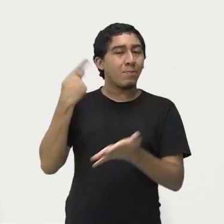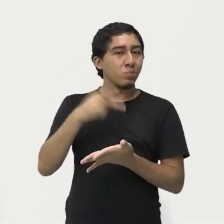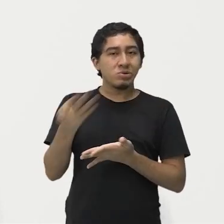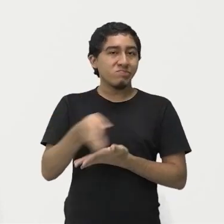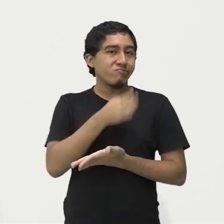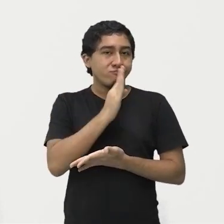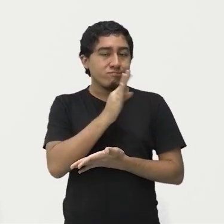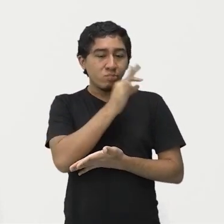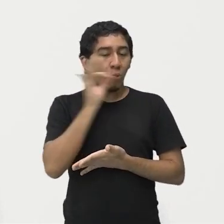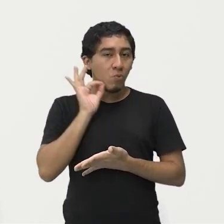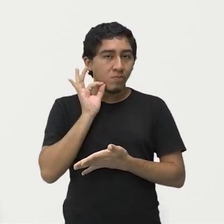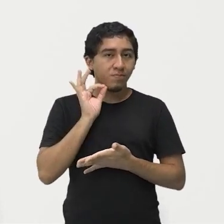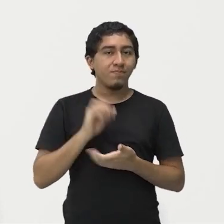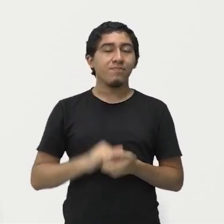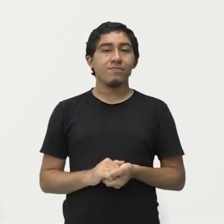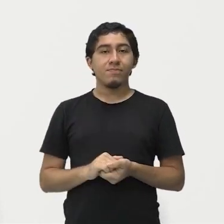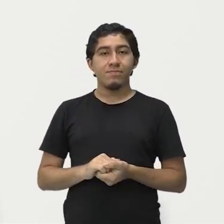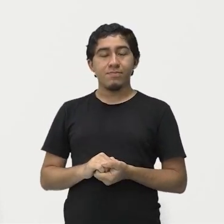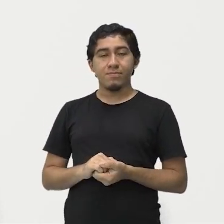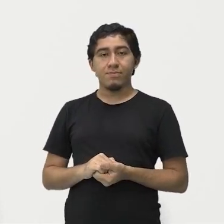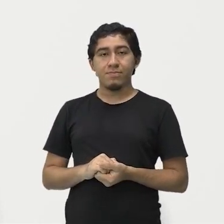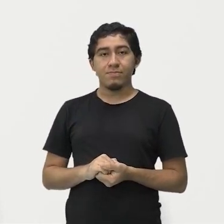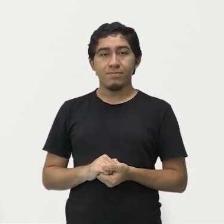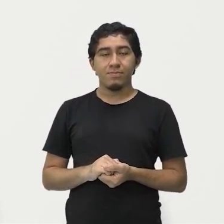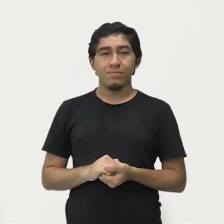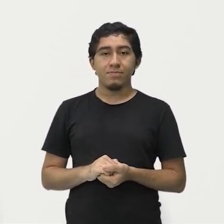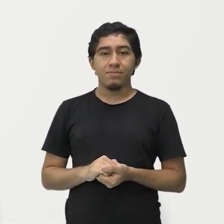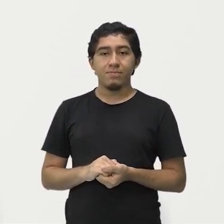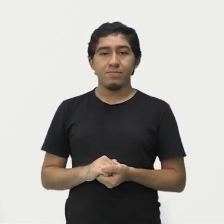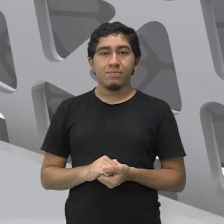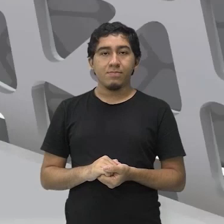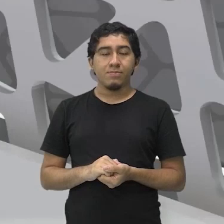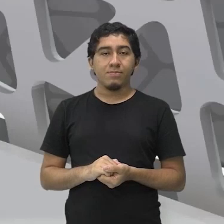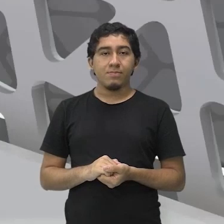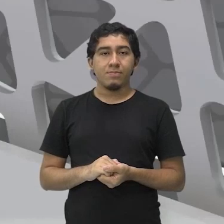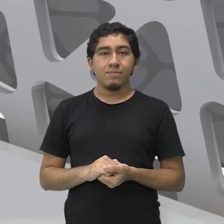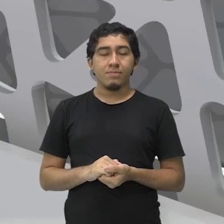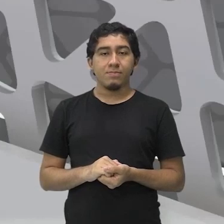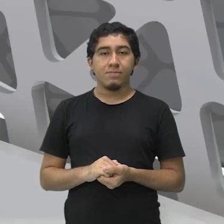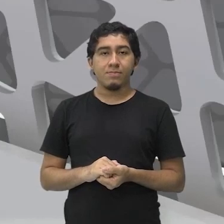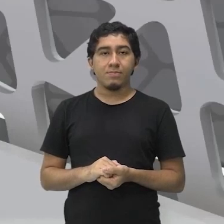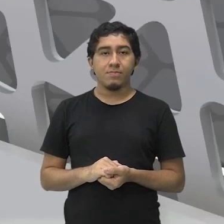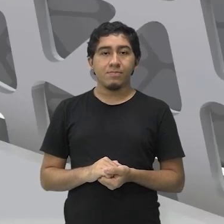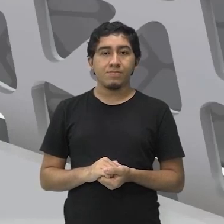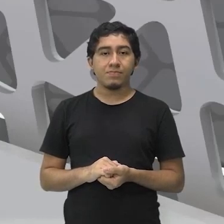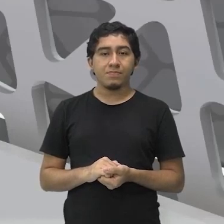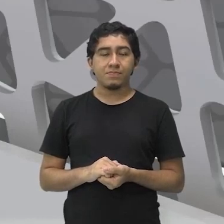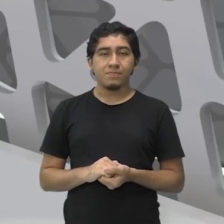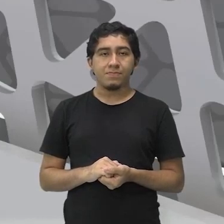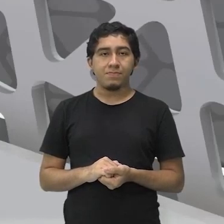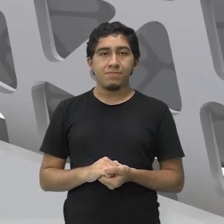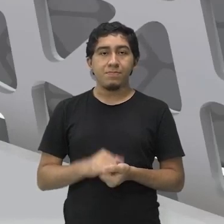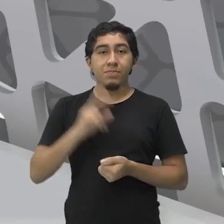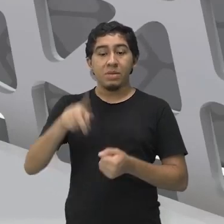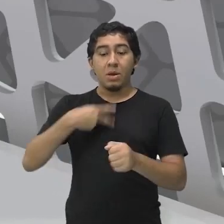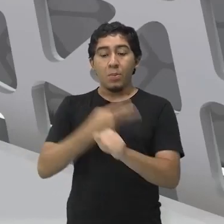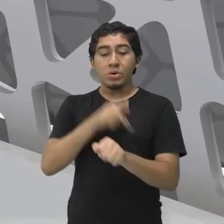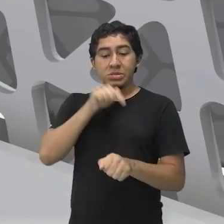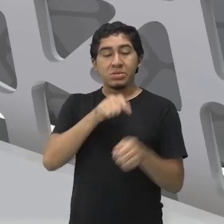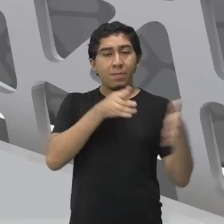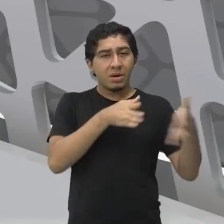da cidade de Atenas, tá? Depois deste período, nós vamos para o período